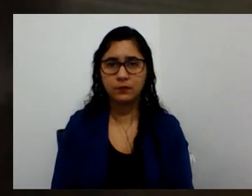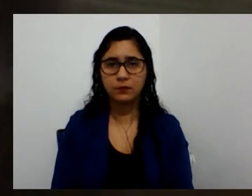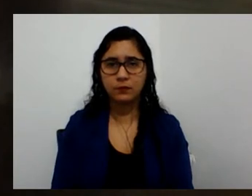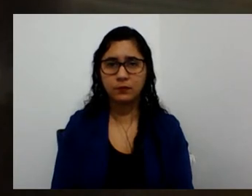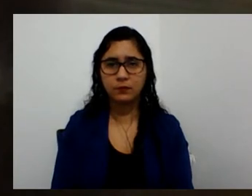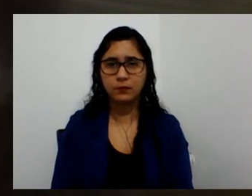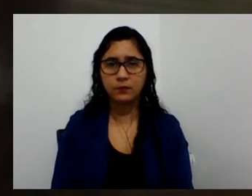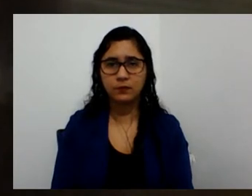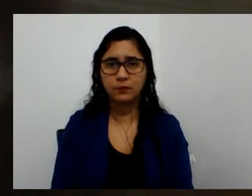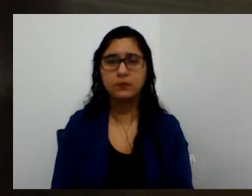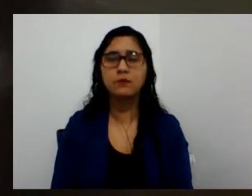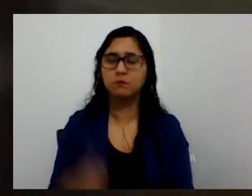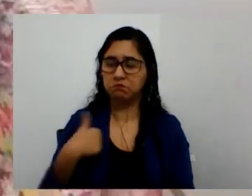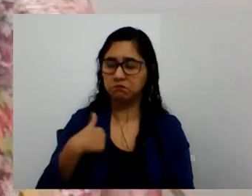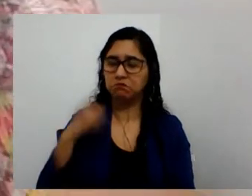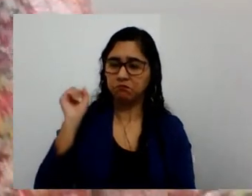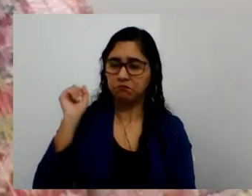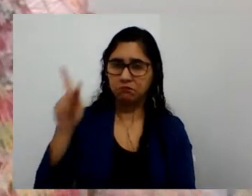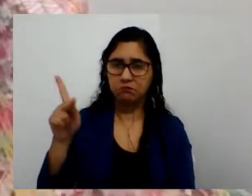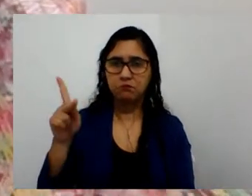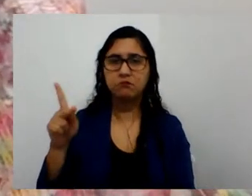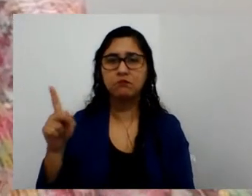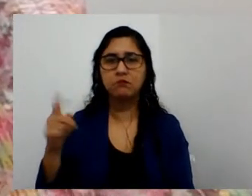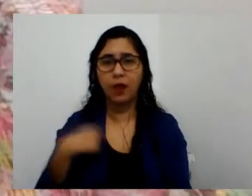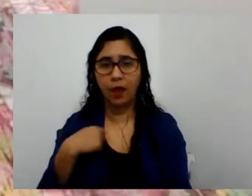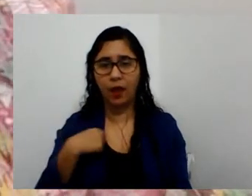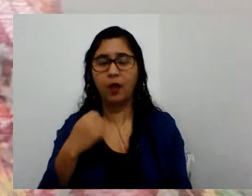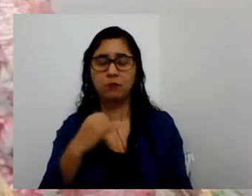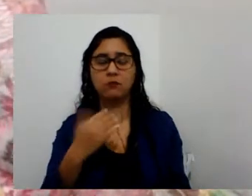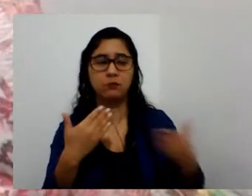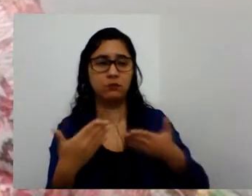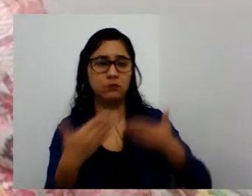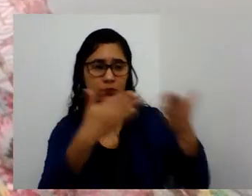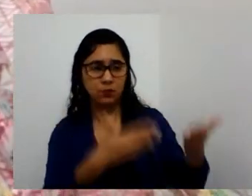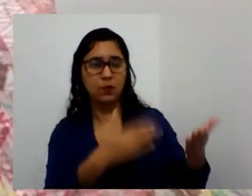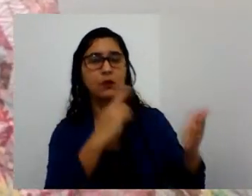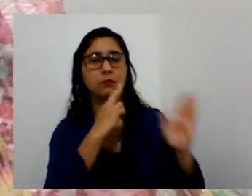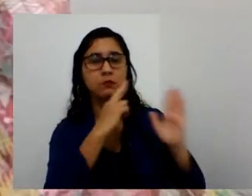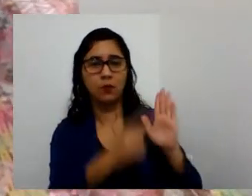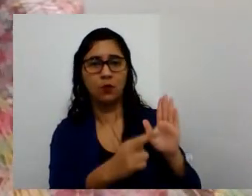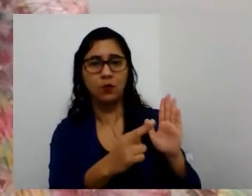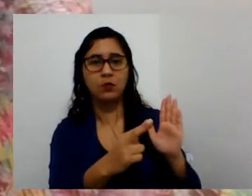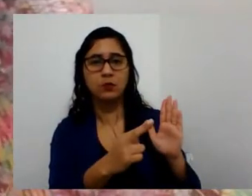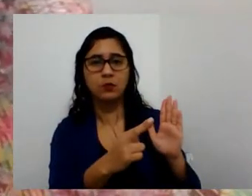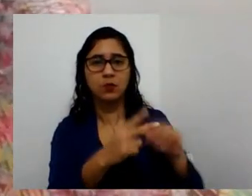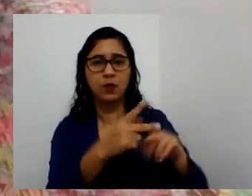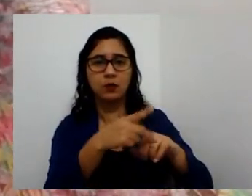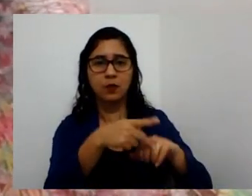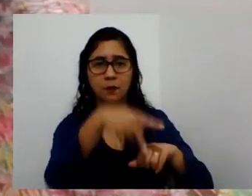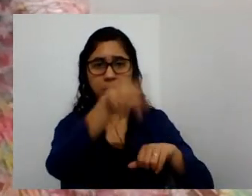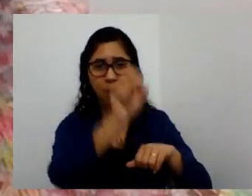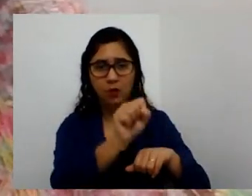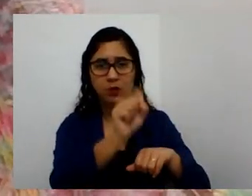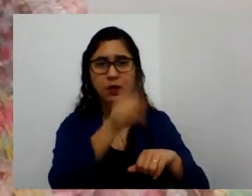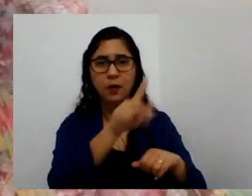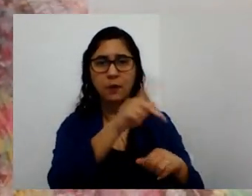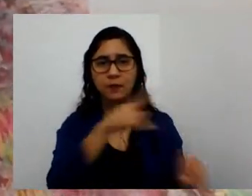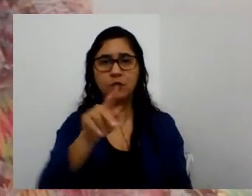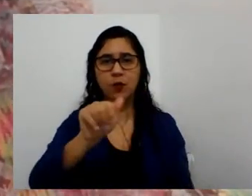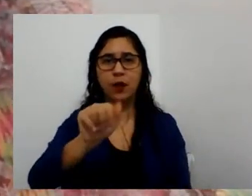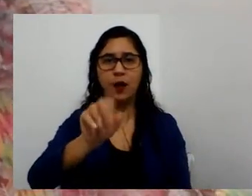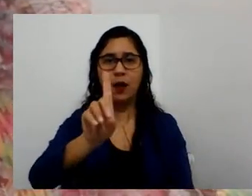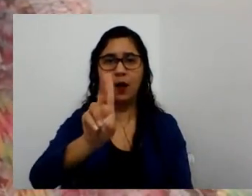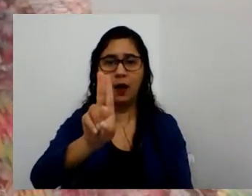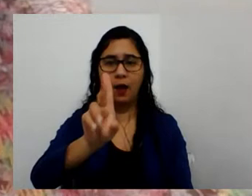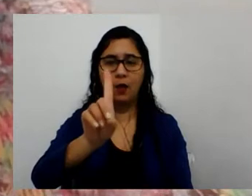Professora Wanda? Ok. Eu passo para a resposta na pós-graduação para a professora Aldrin. E